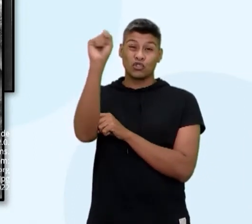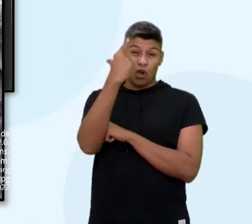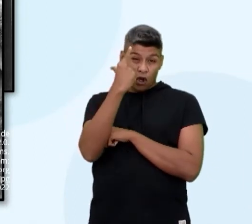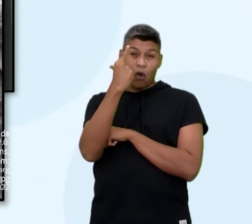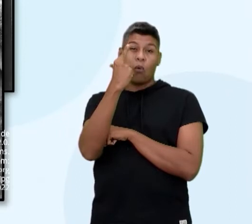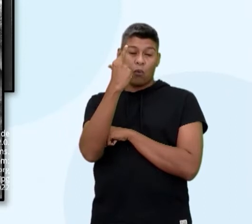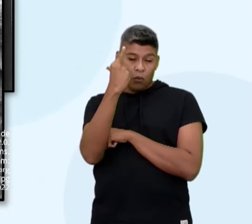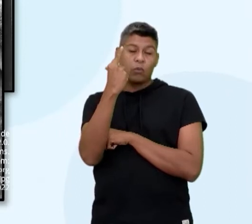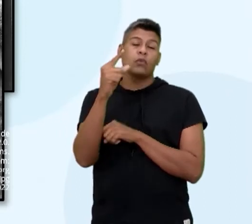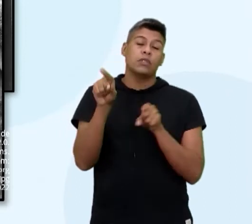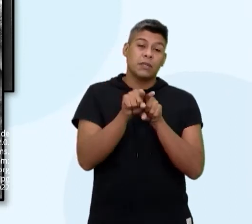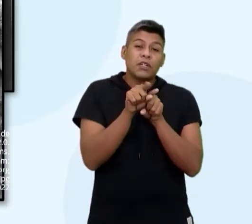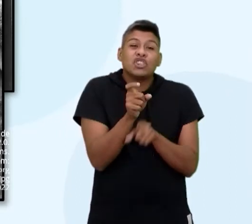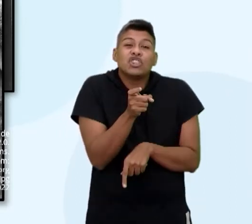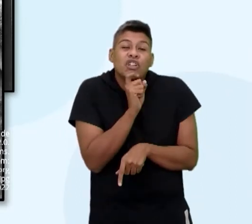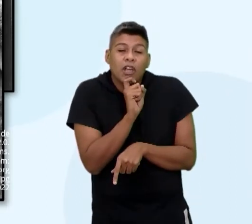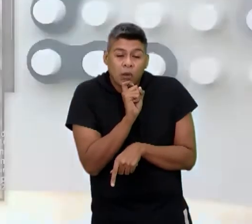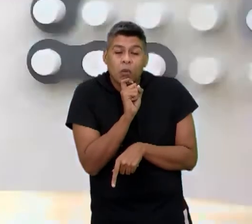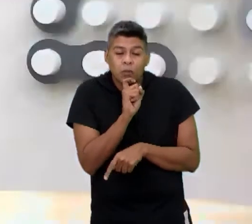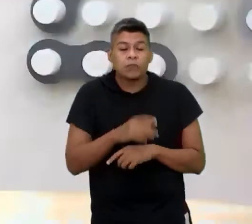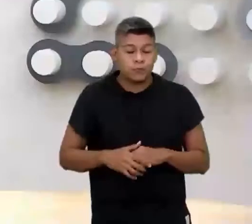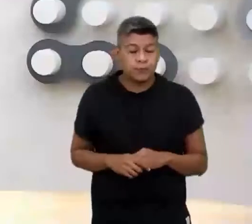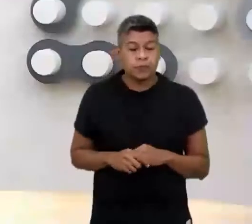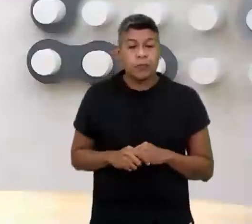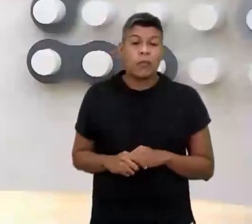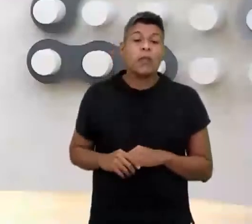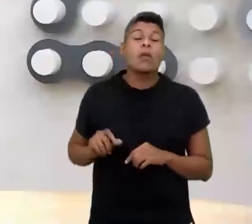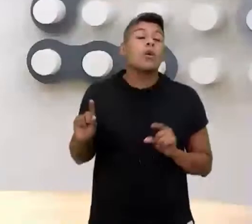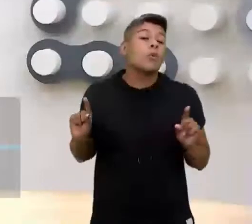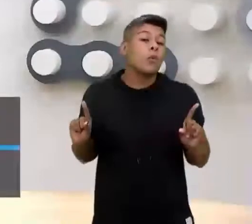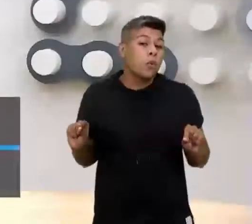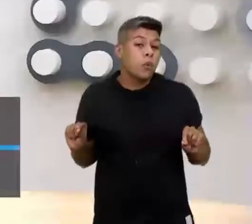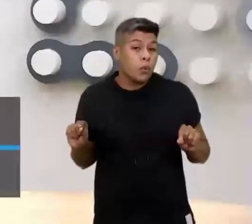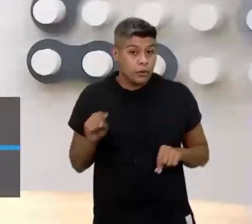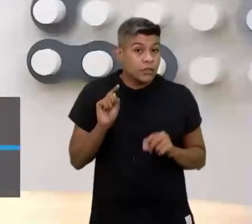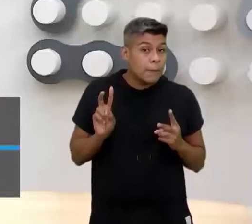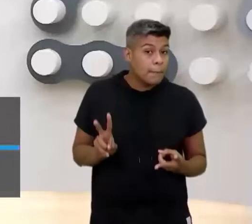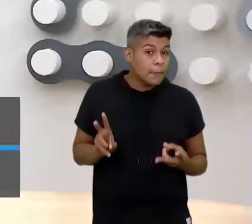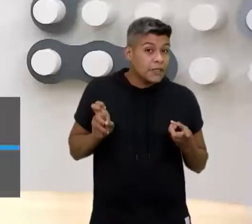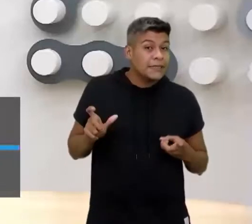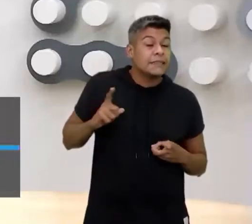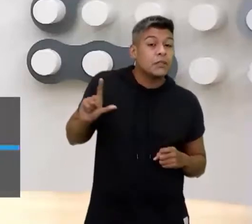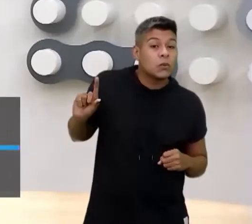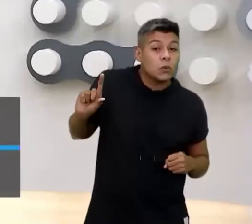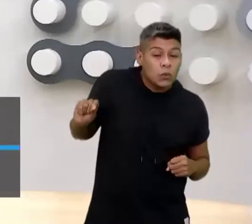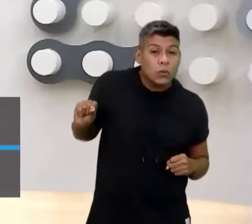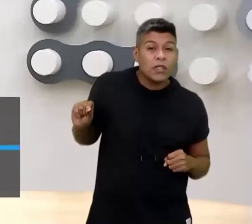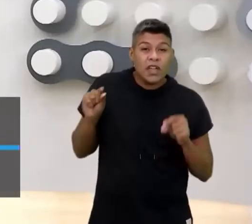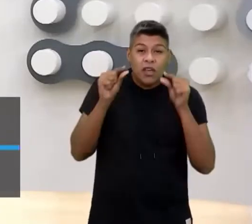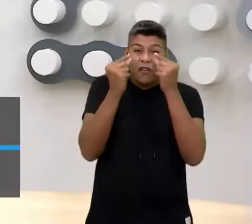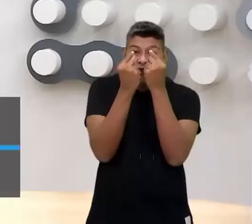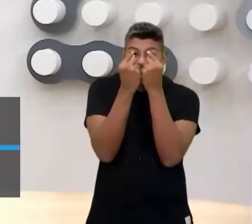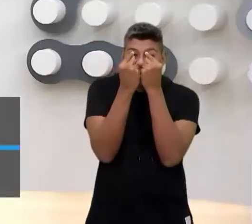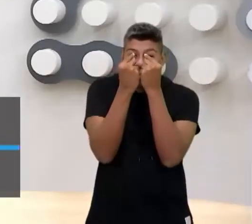solares com o gelo. Às vezes podem voltar para mim. Basicamente, vocês perceberam que tem uma pequena abertura, né, bem